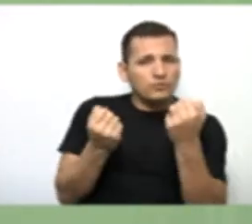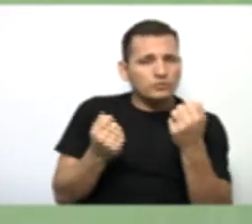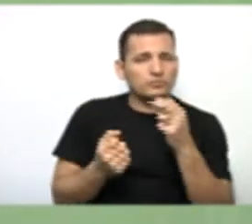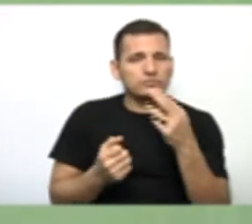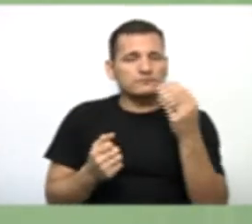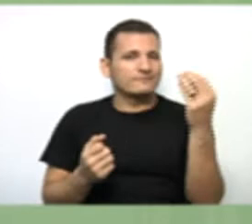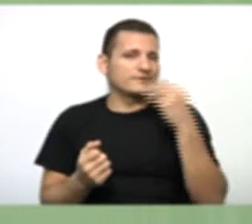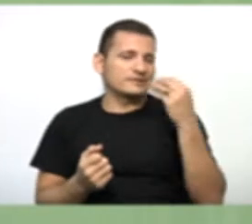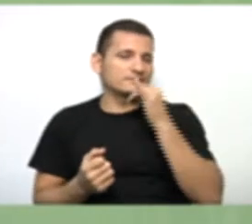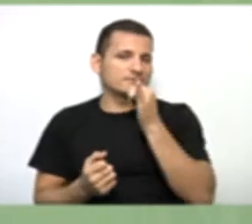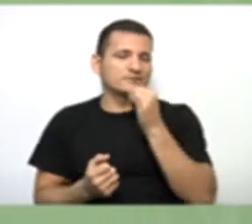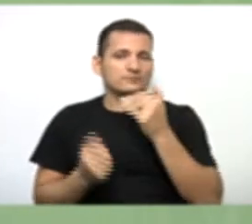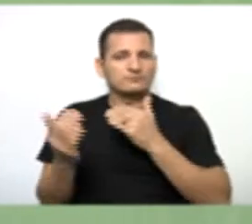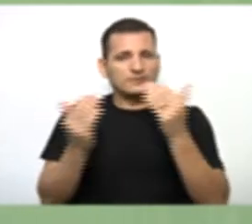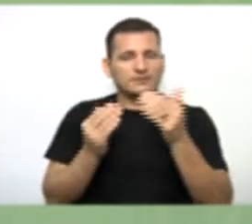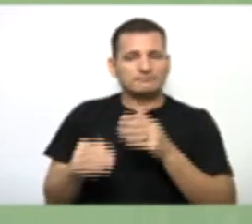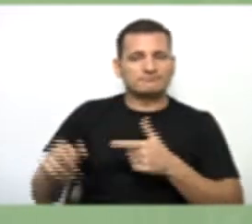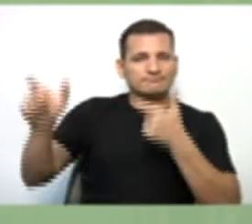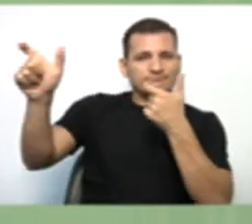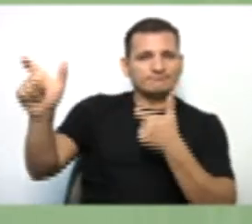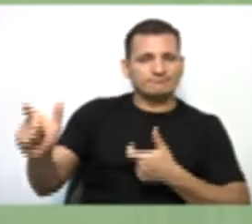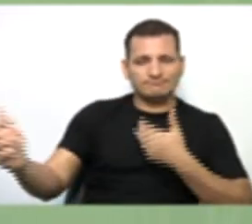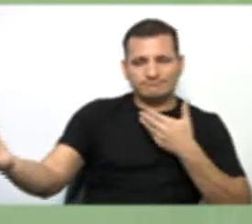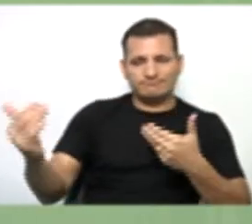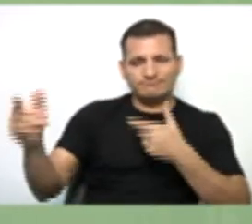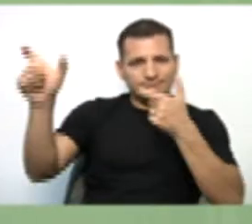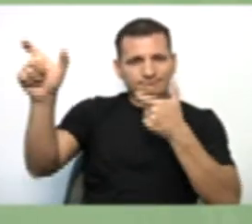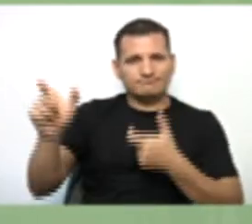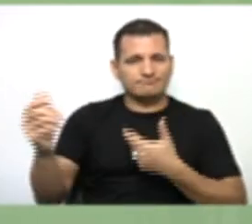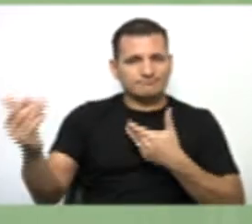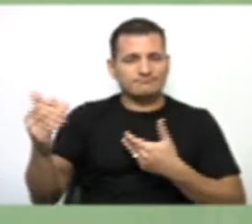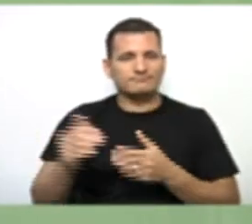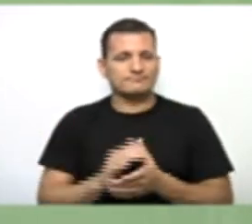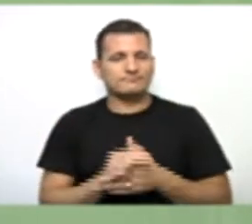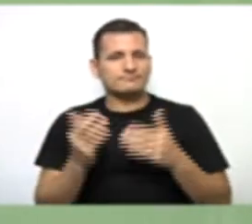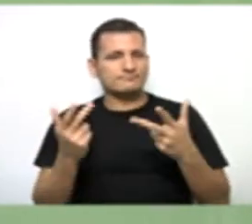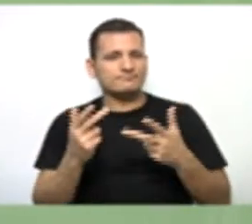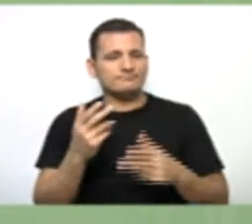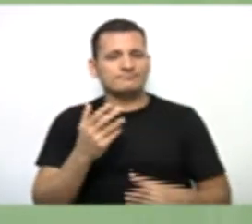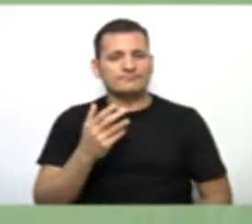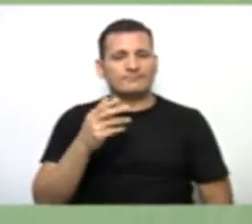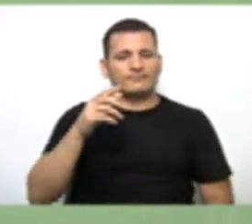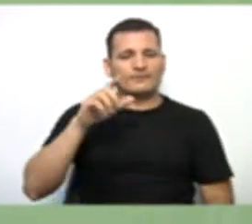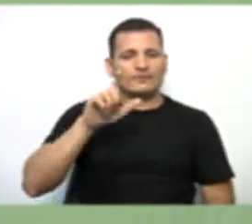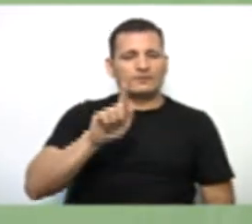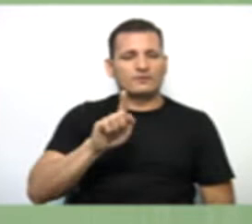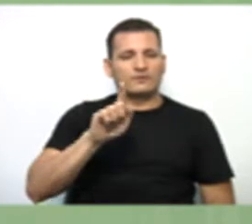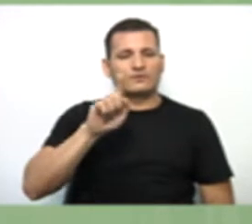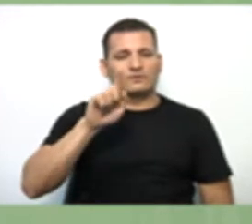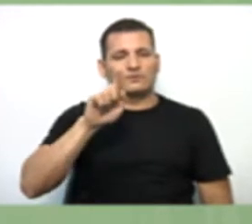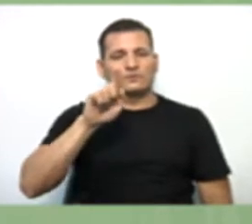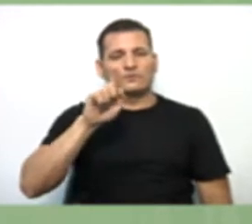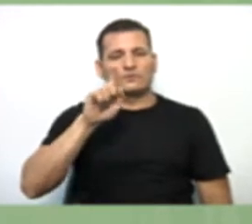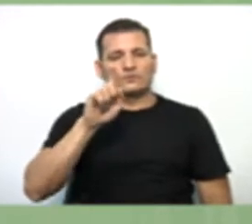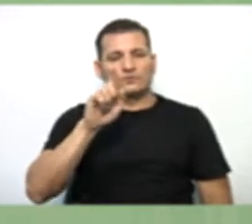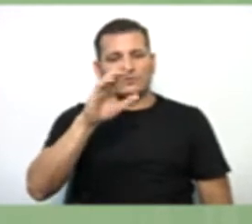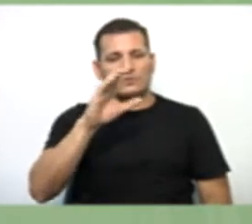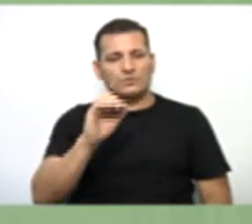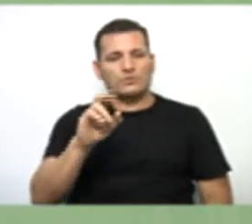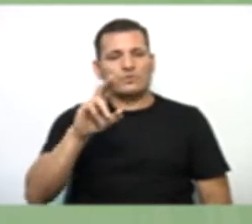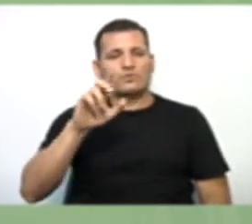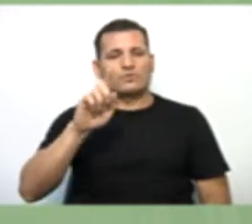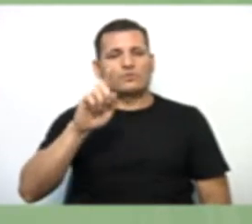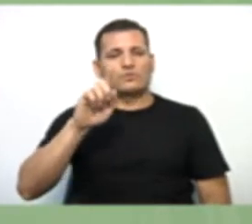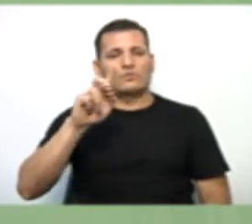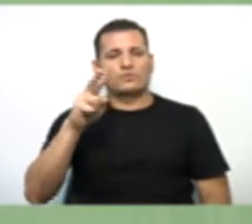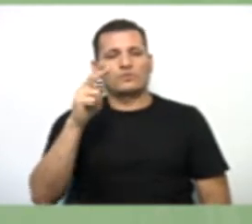quando se compara com o outro lado. Conforme também o nosso amigo Goulart, não é? É bastante difícil diagnosticar o